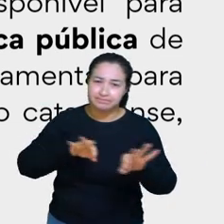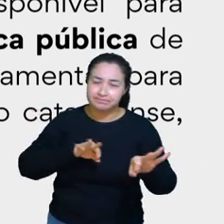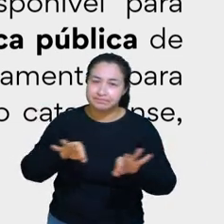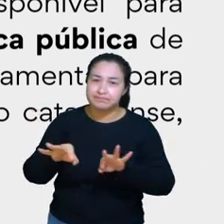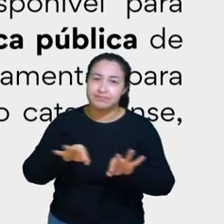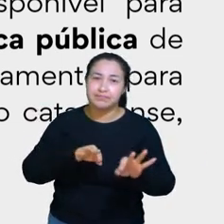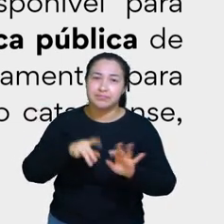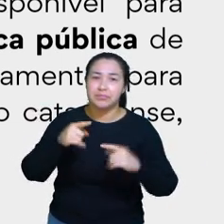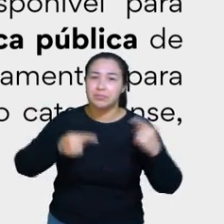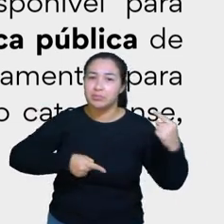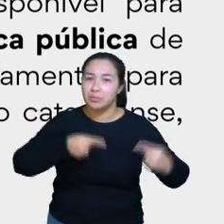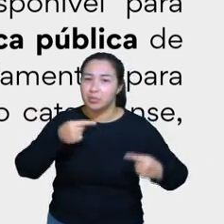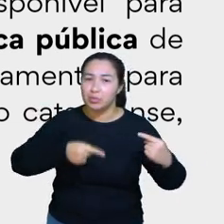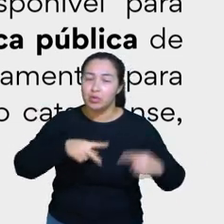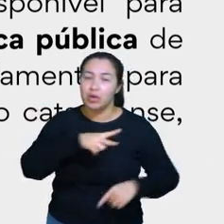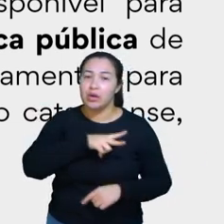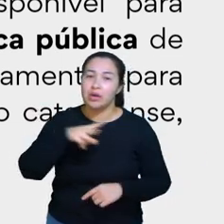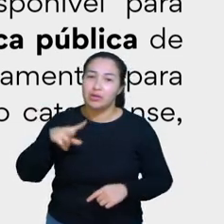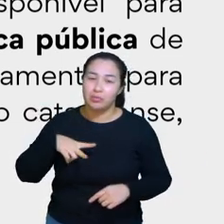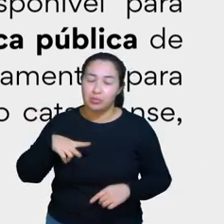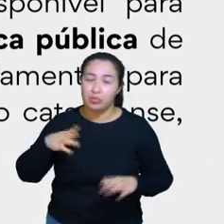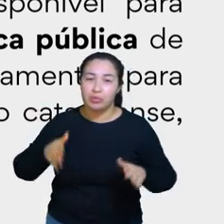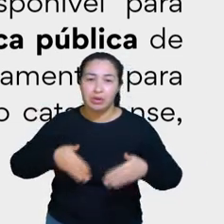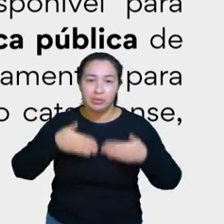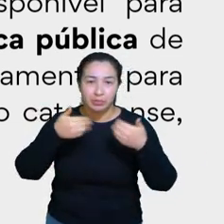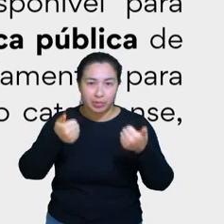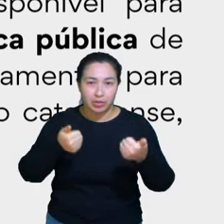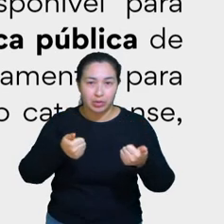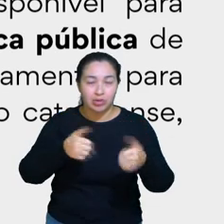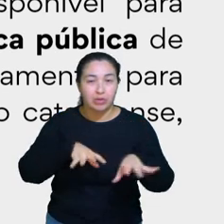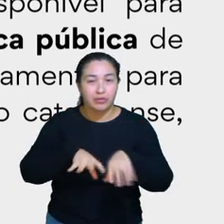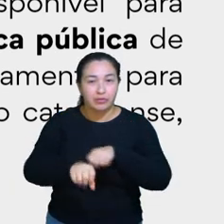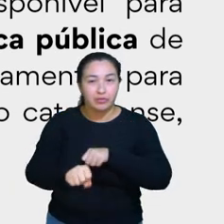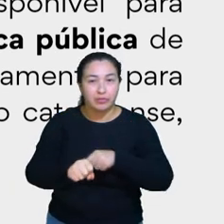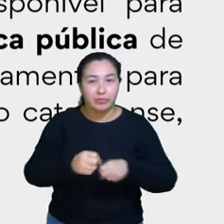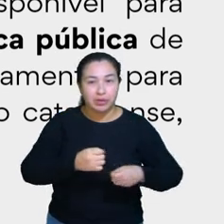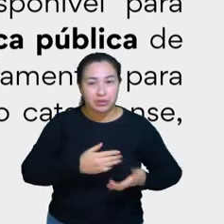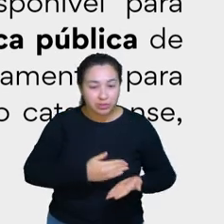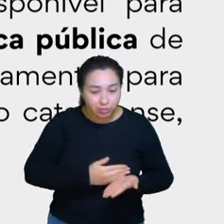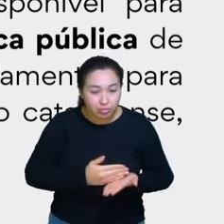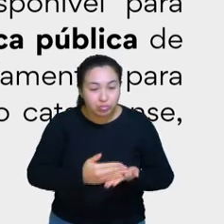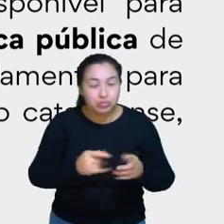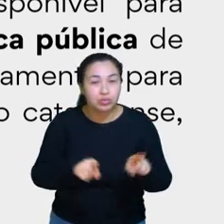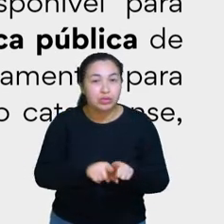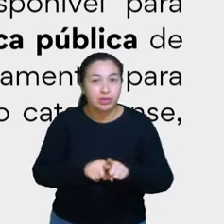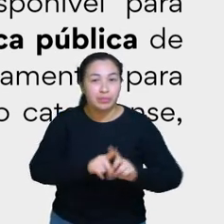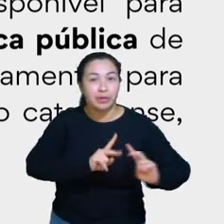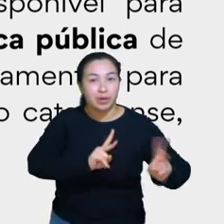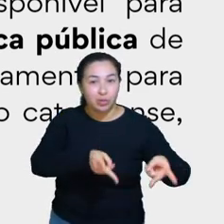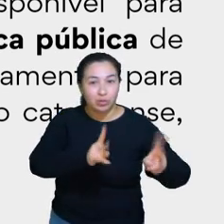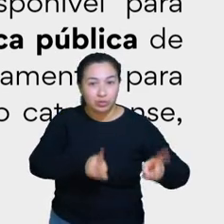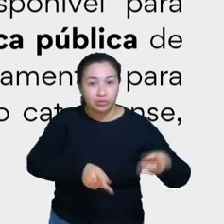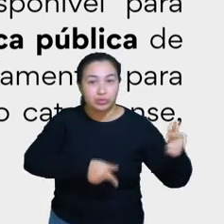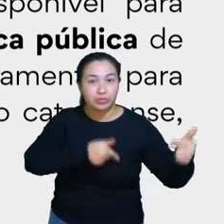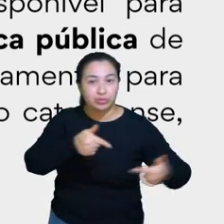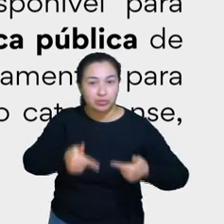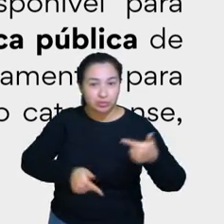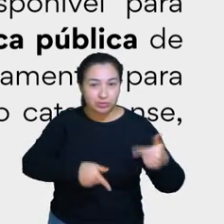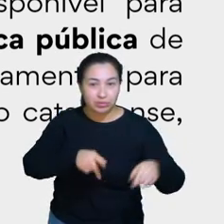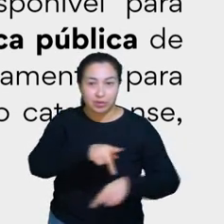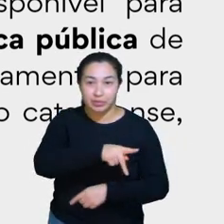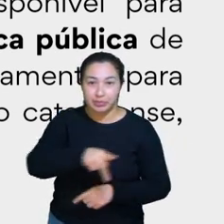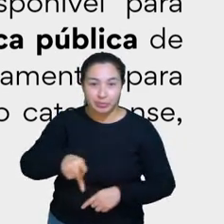ou aprimoramento dela né Eh de de Formação Inicial e continuada eh de professores para que a gente possa